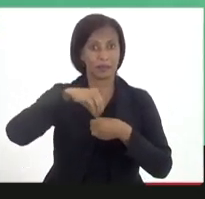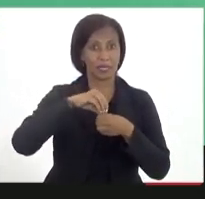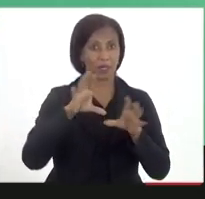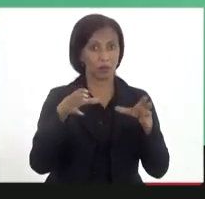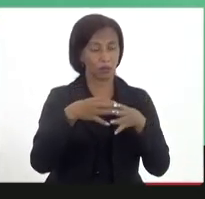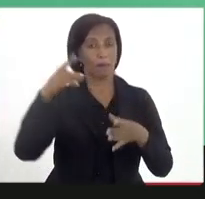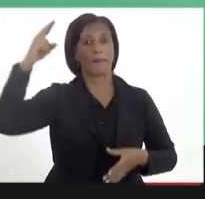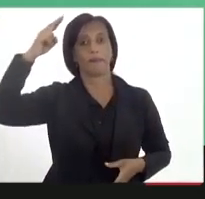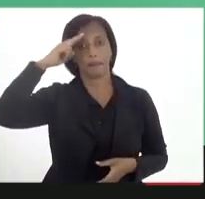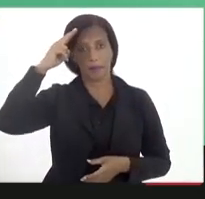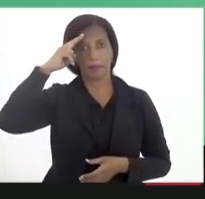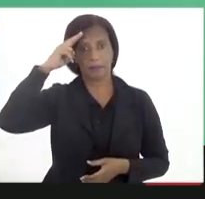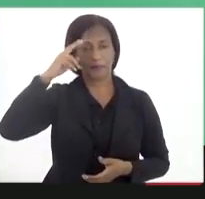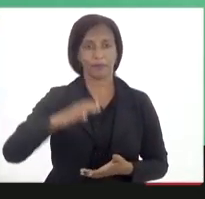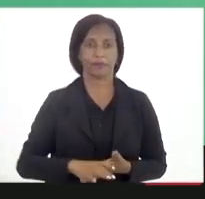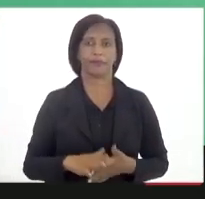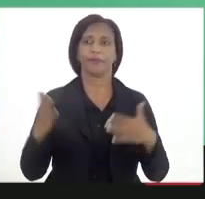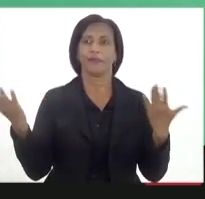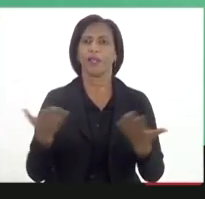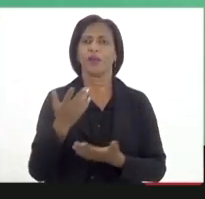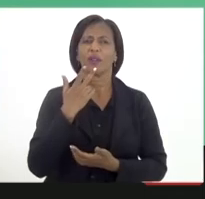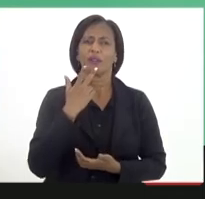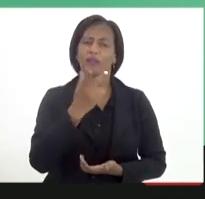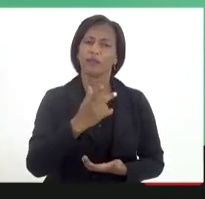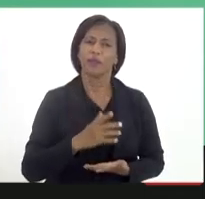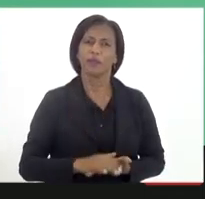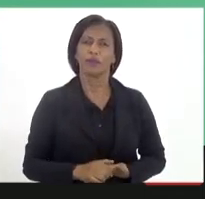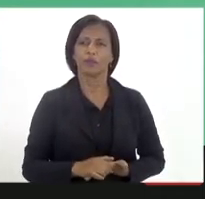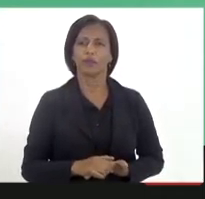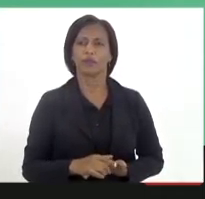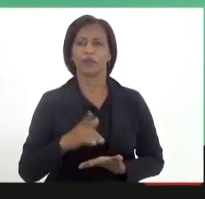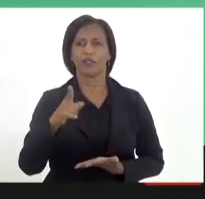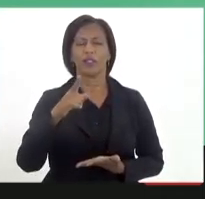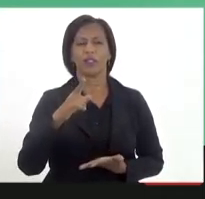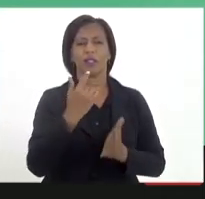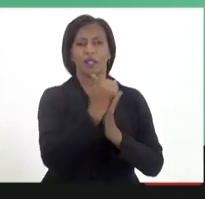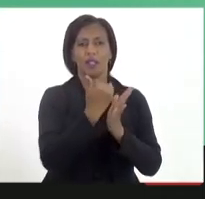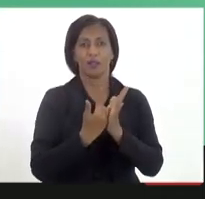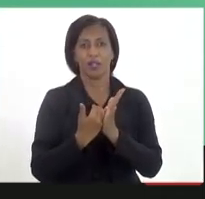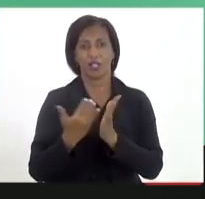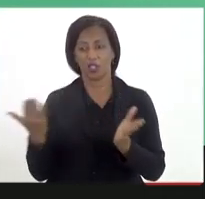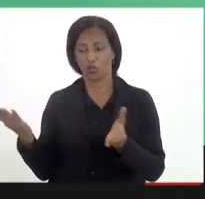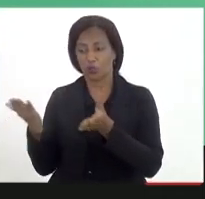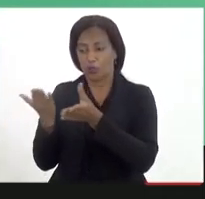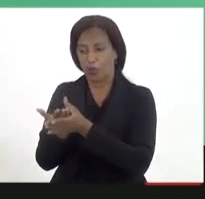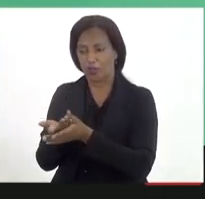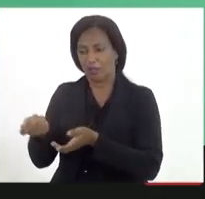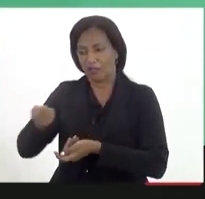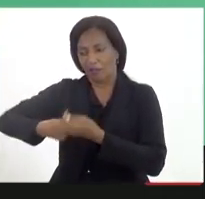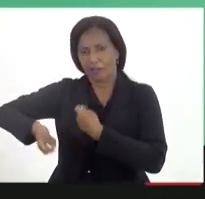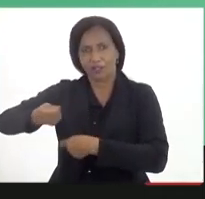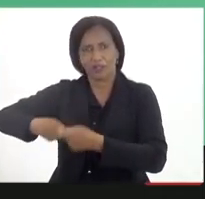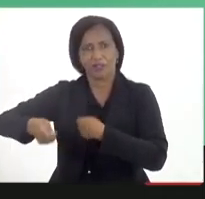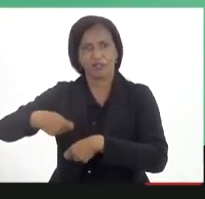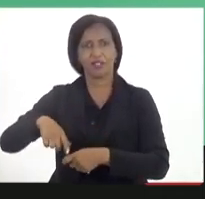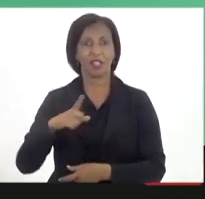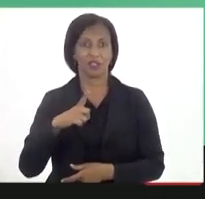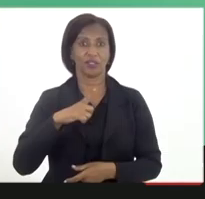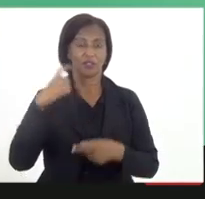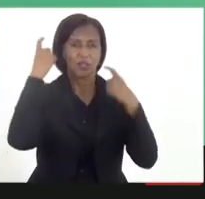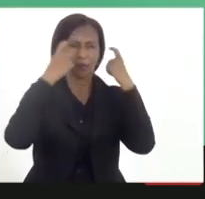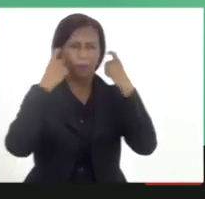organizações militares estão até agora comentou é referente aos processos administrativos e a gente tem uma